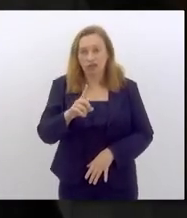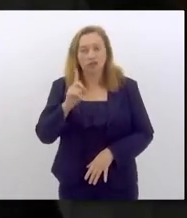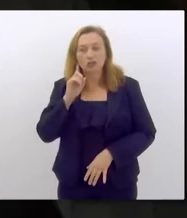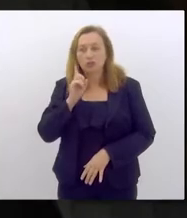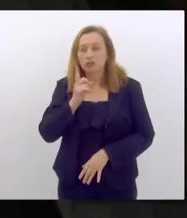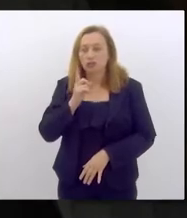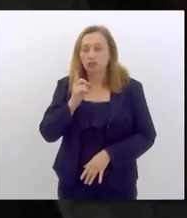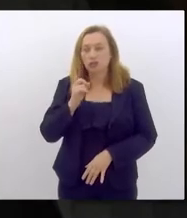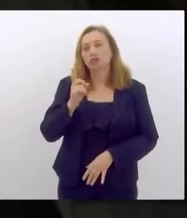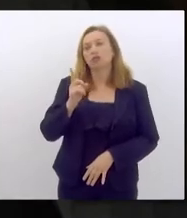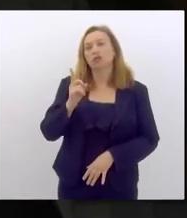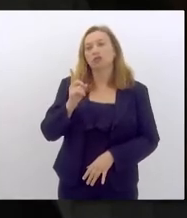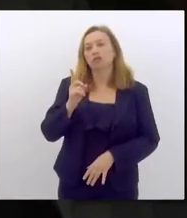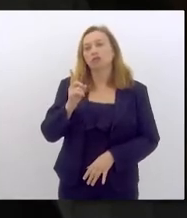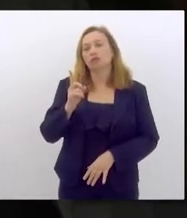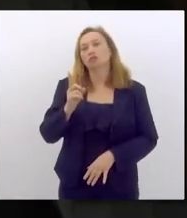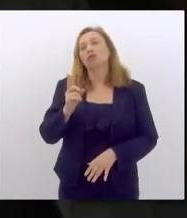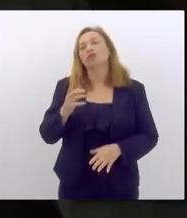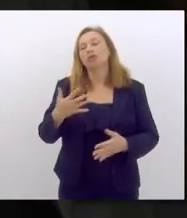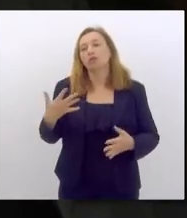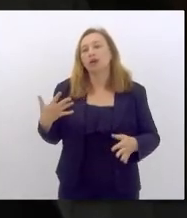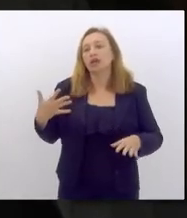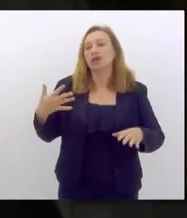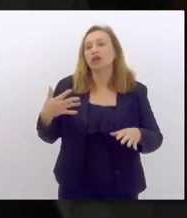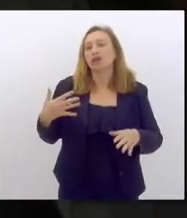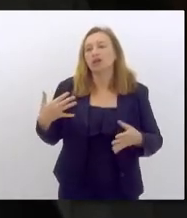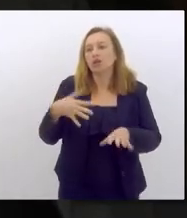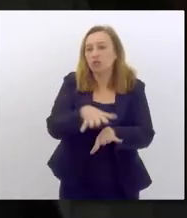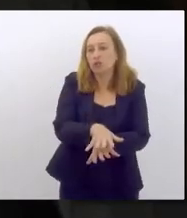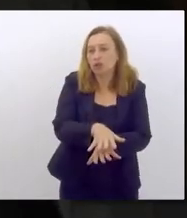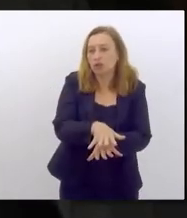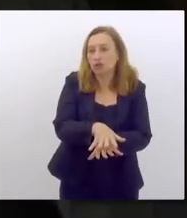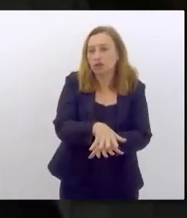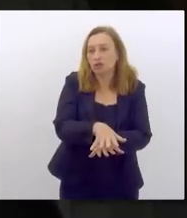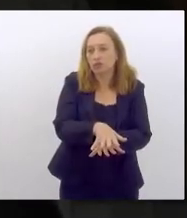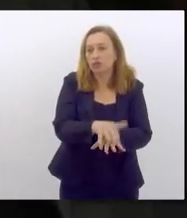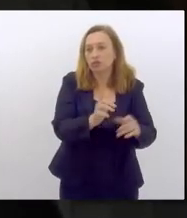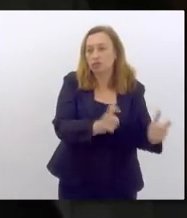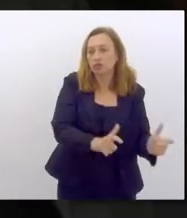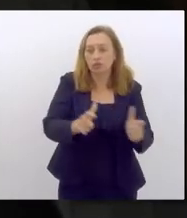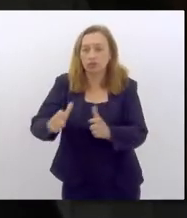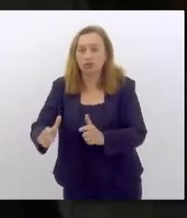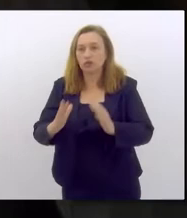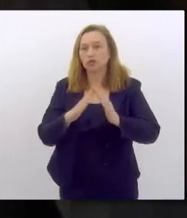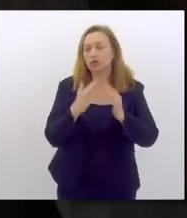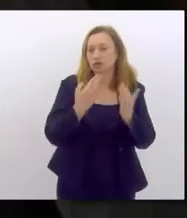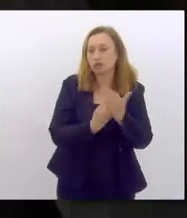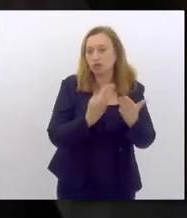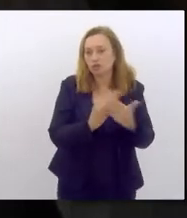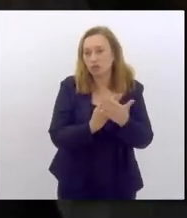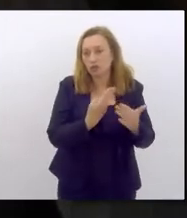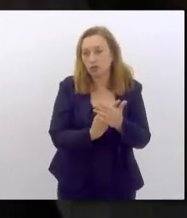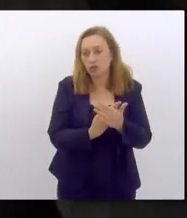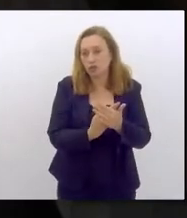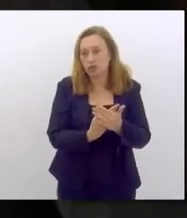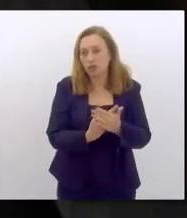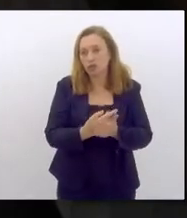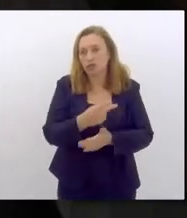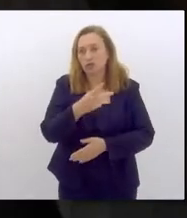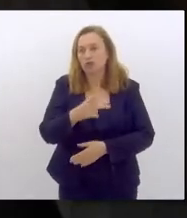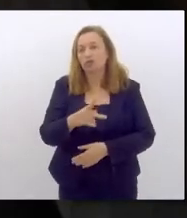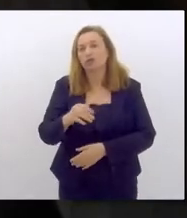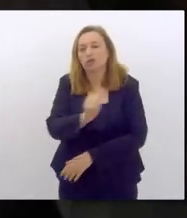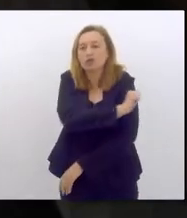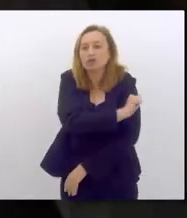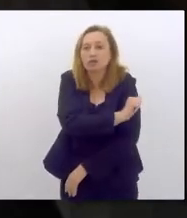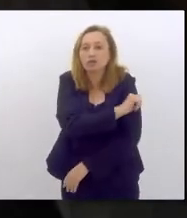municípios têm que ter uma política para incluir nas suas classes regulares, nas suas escolas regulares, os alunos com deficiência para que